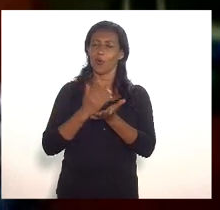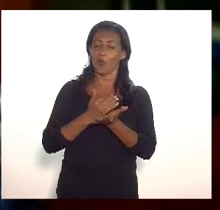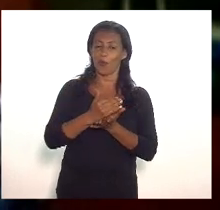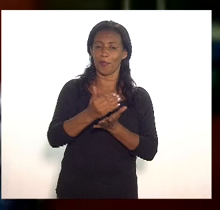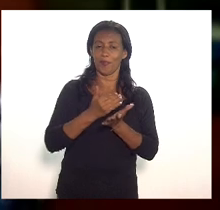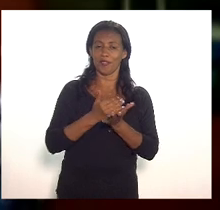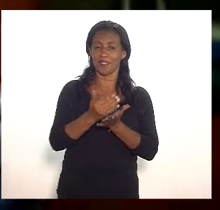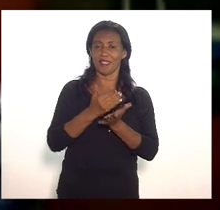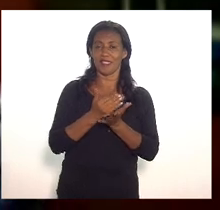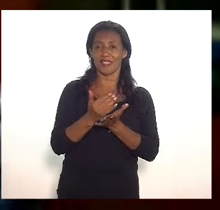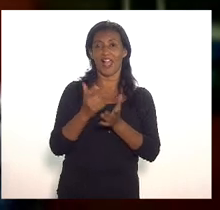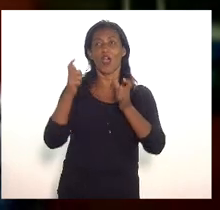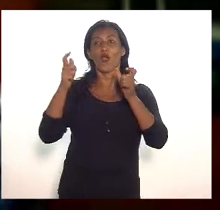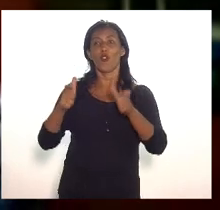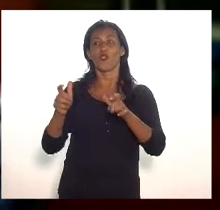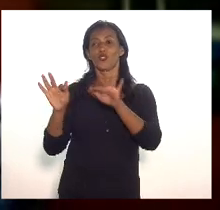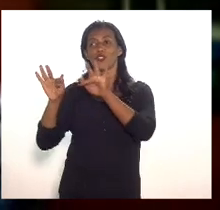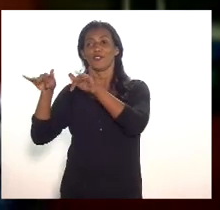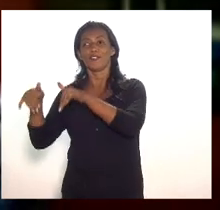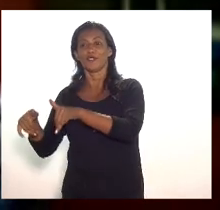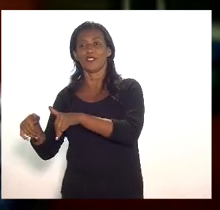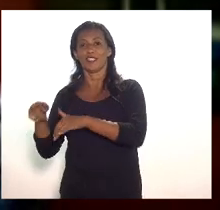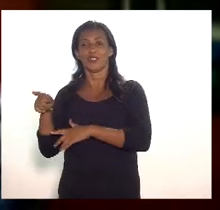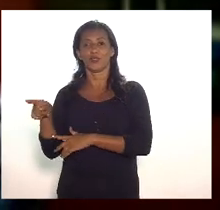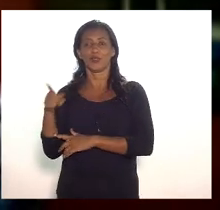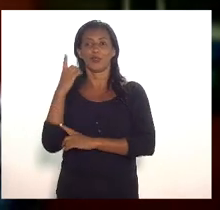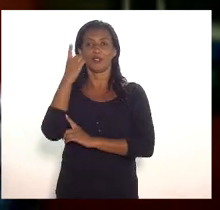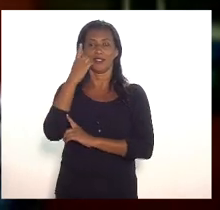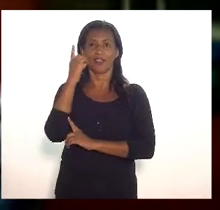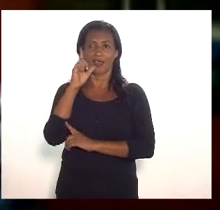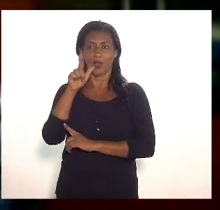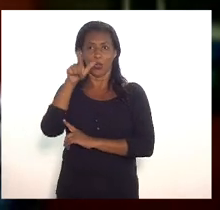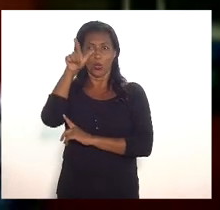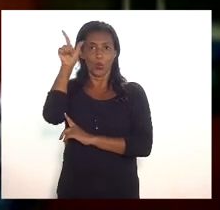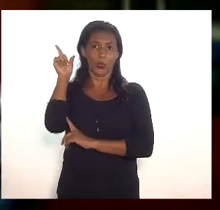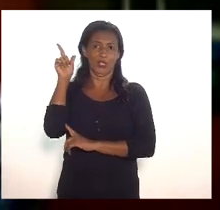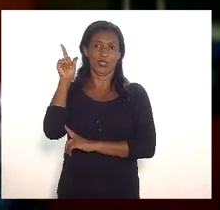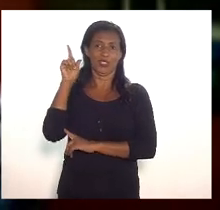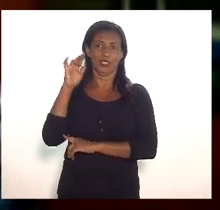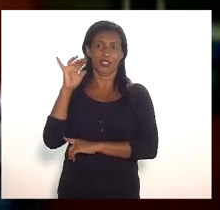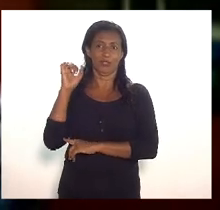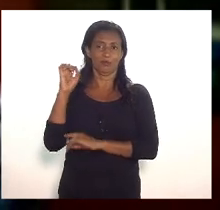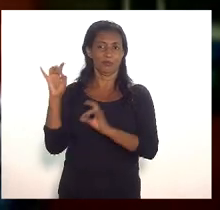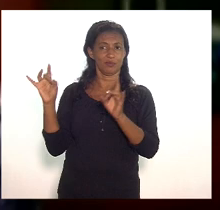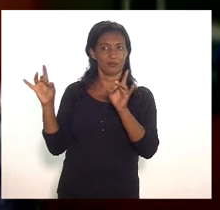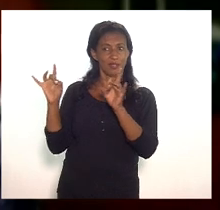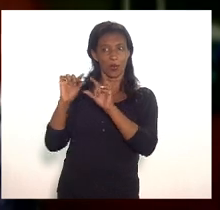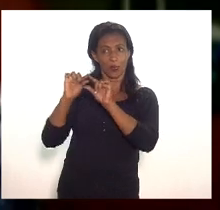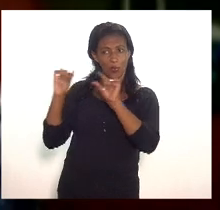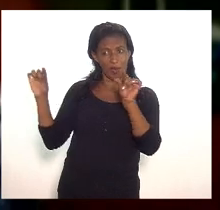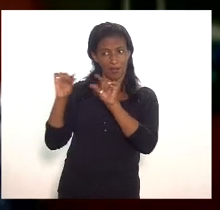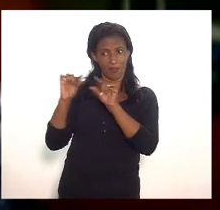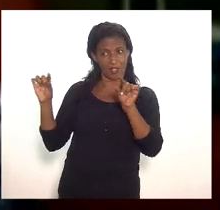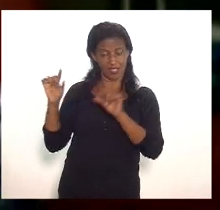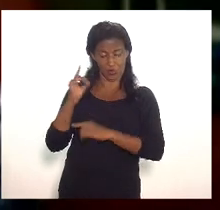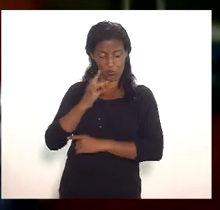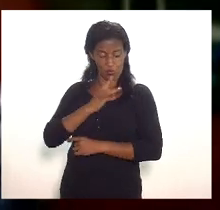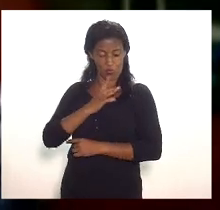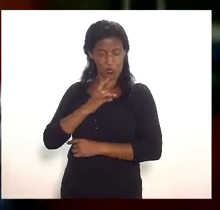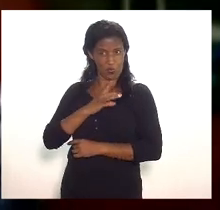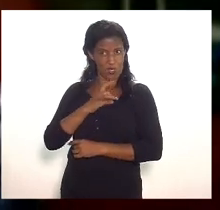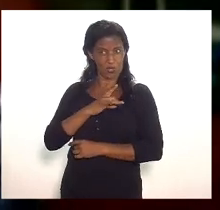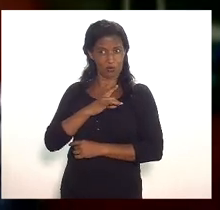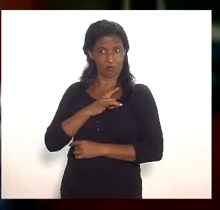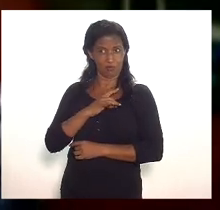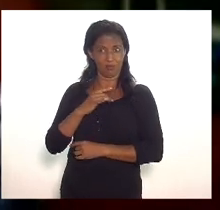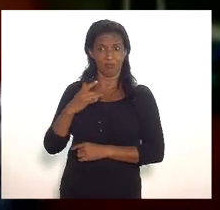Eu vou começar por onde terminou o deputado Luiz Paulo Correia da Rocha com a frase, né, em relação ao medo, né? Eu acho que